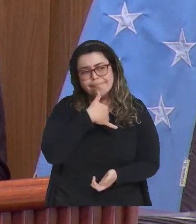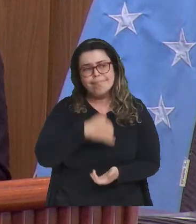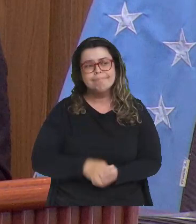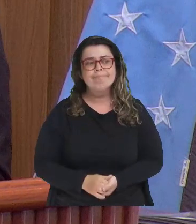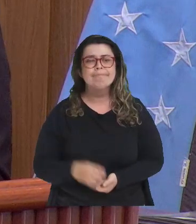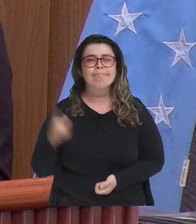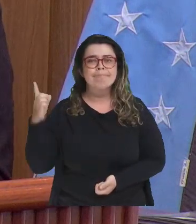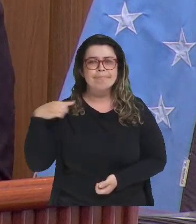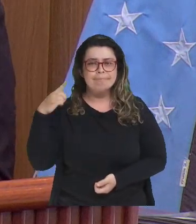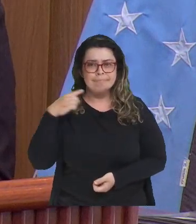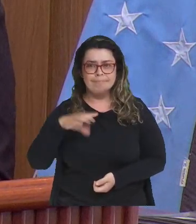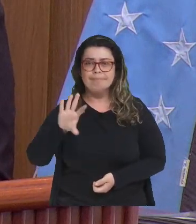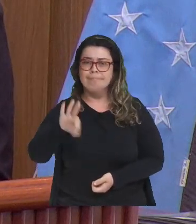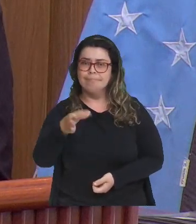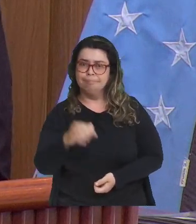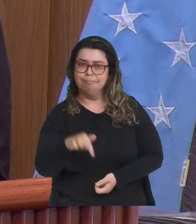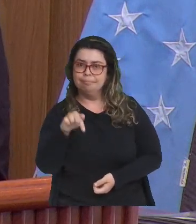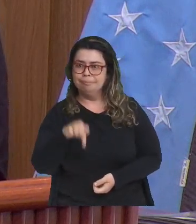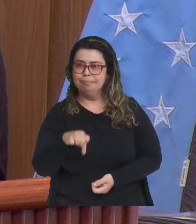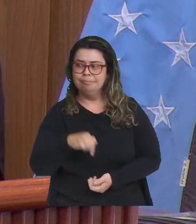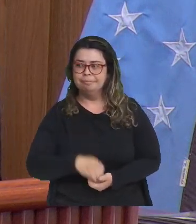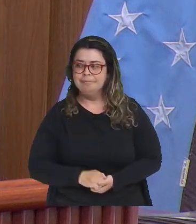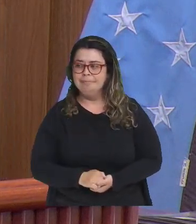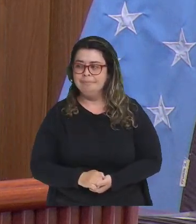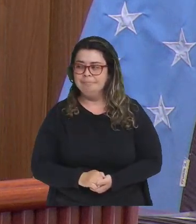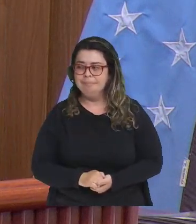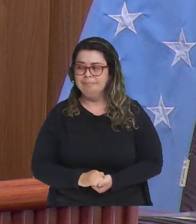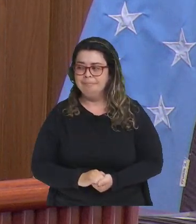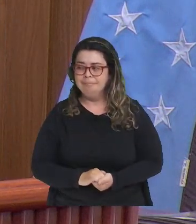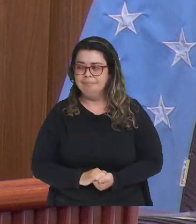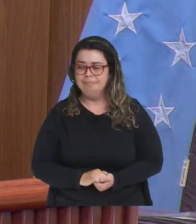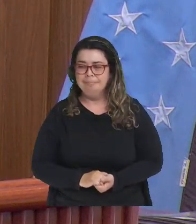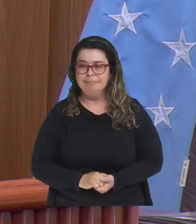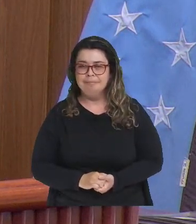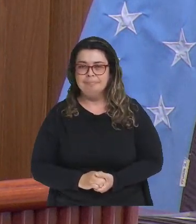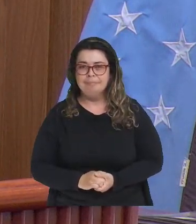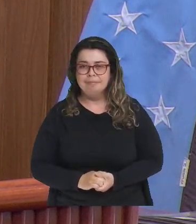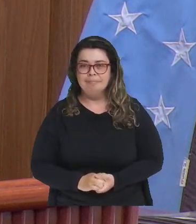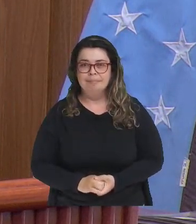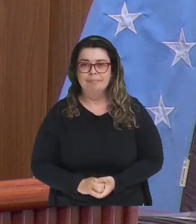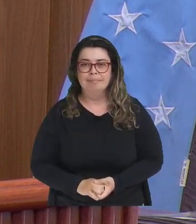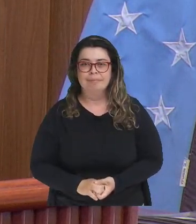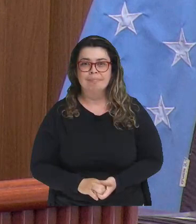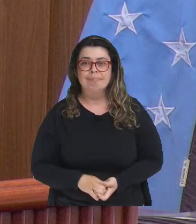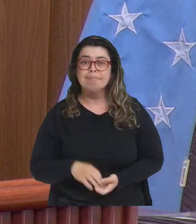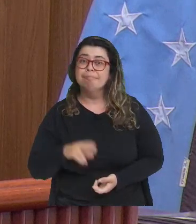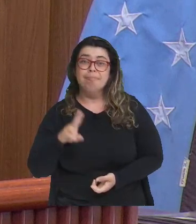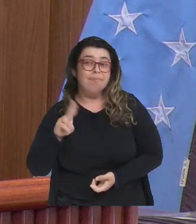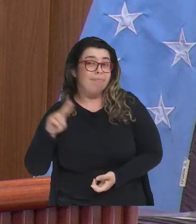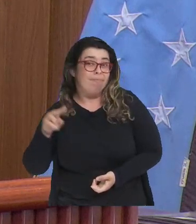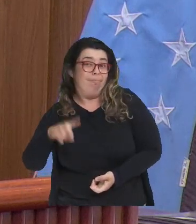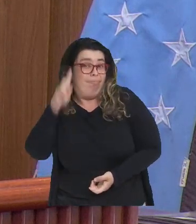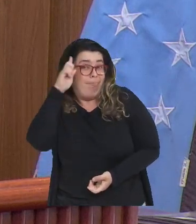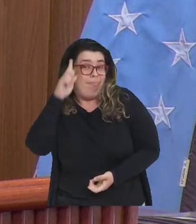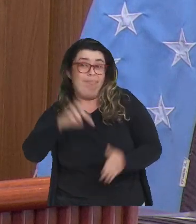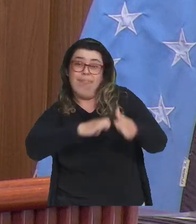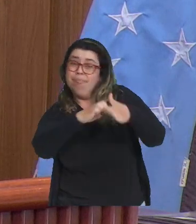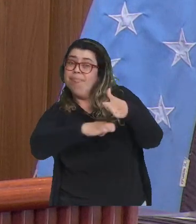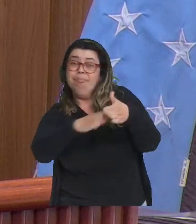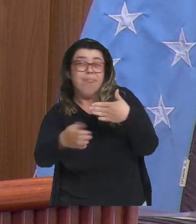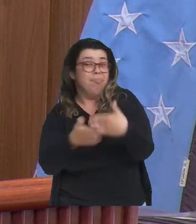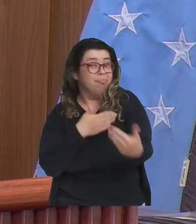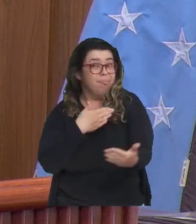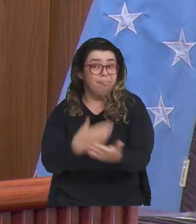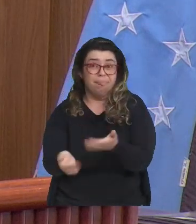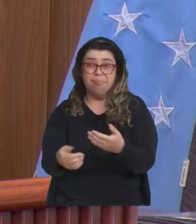deputados que são eleitos com votação expressiva, não é, que são de fora, nunca destinaram um real para a cidade, nunca se preocuparam